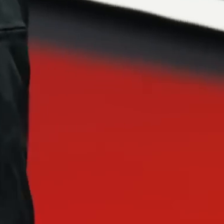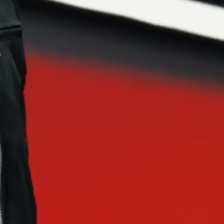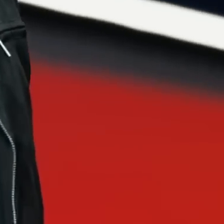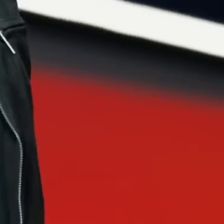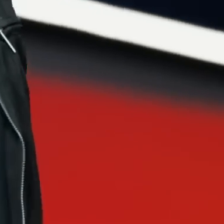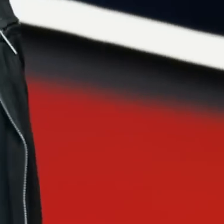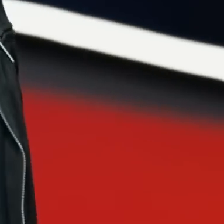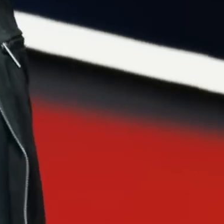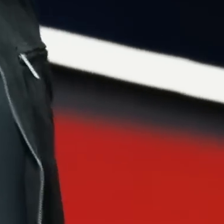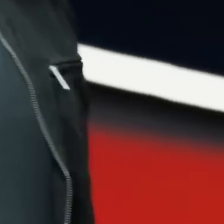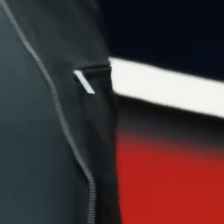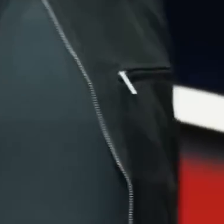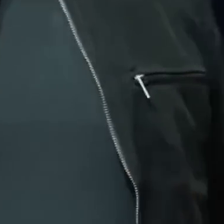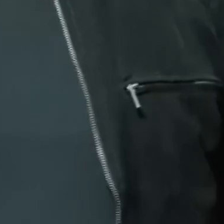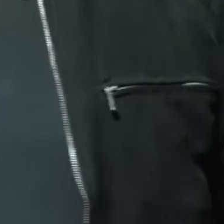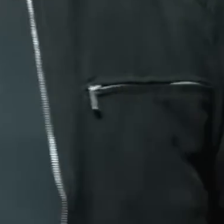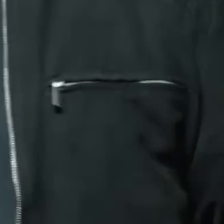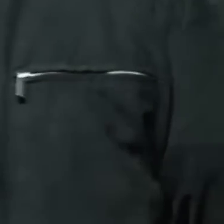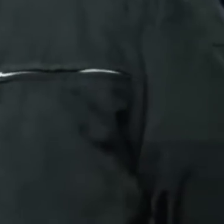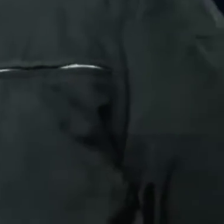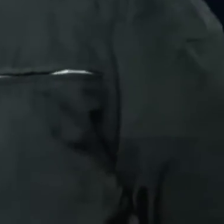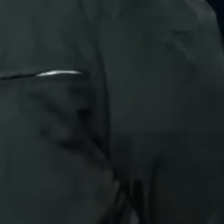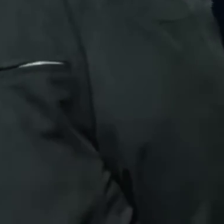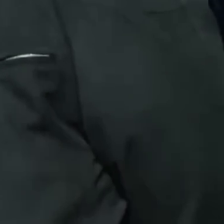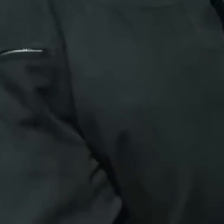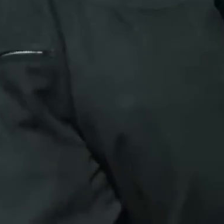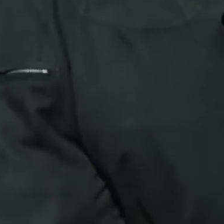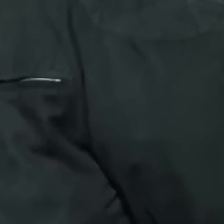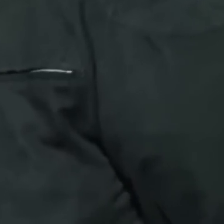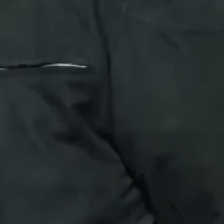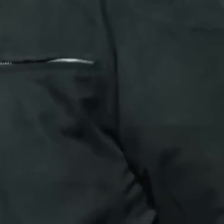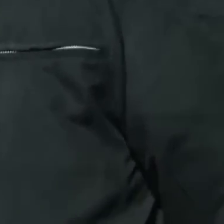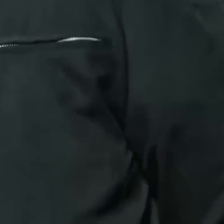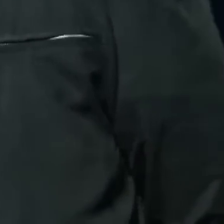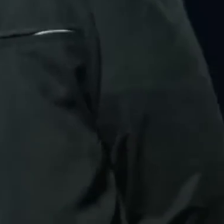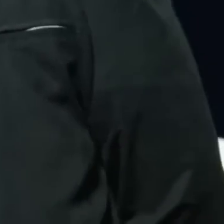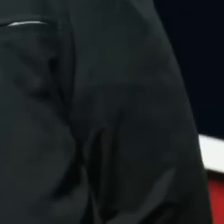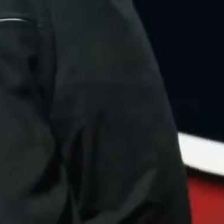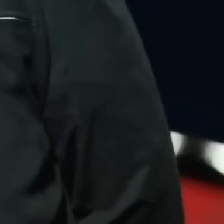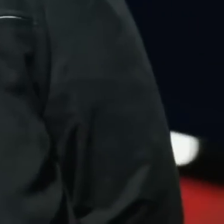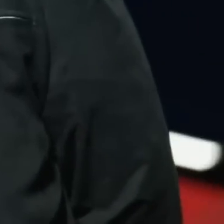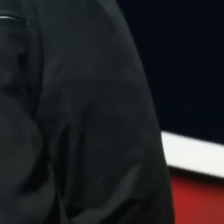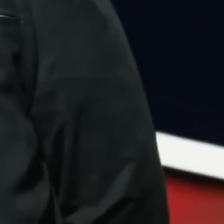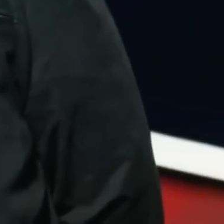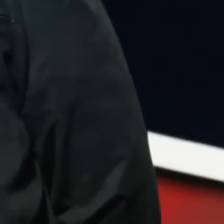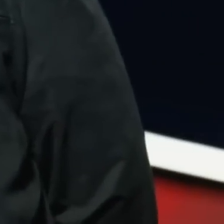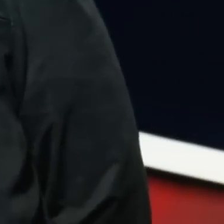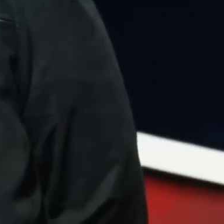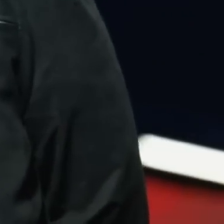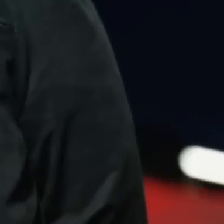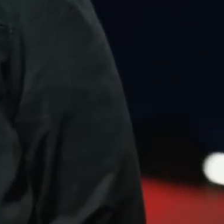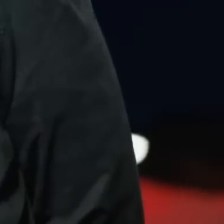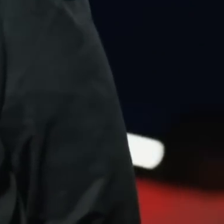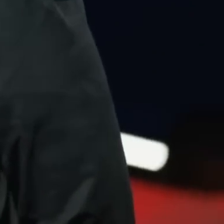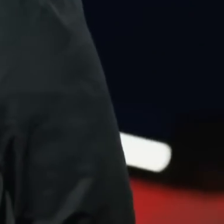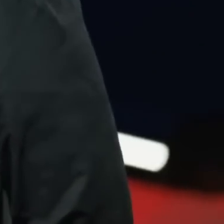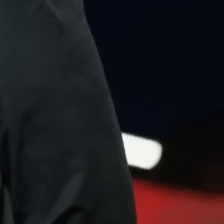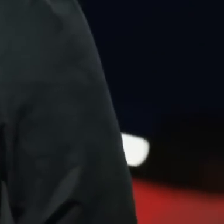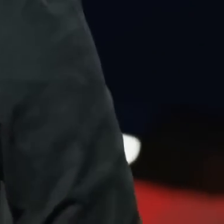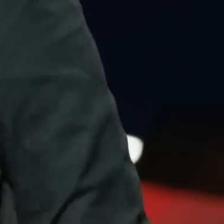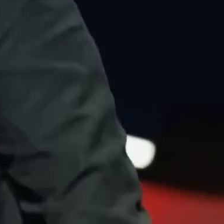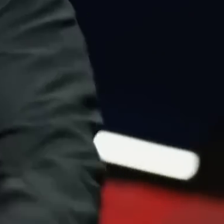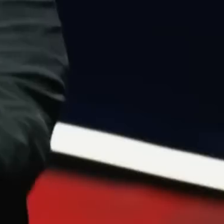já estamos ao vivo. Tô aqui. Vocês sabem que eu abro muitas lives, né? Eu abro a live antes no